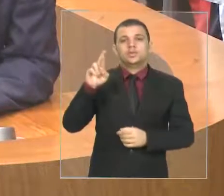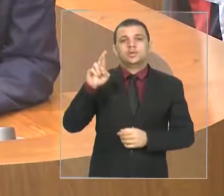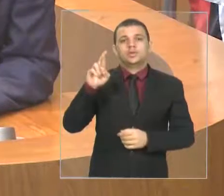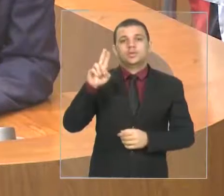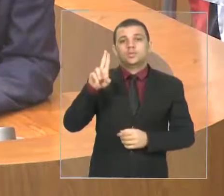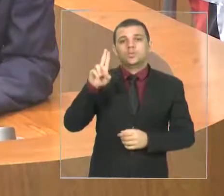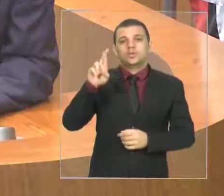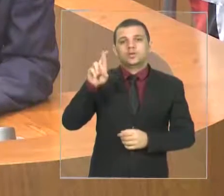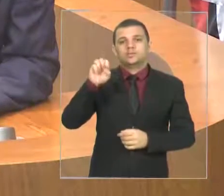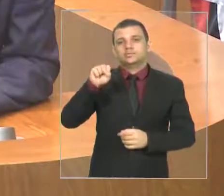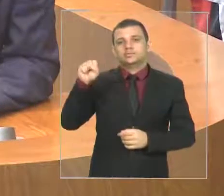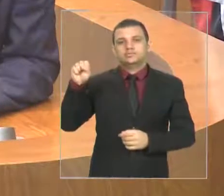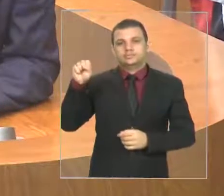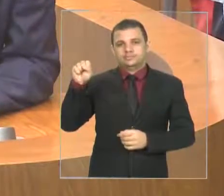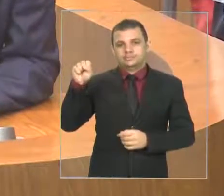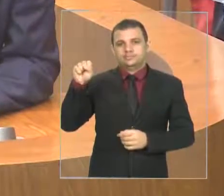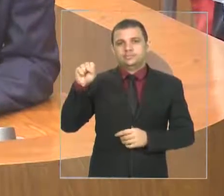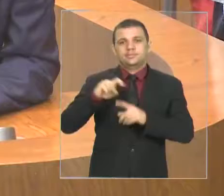desde 91